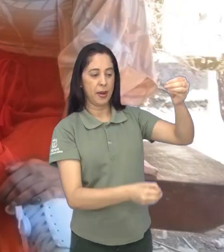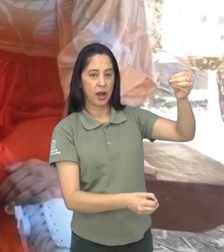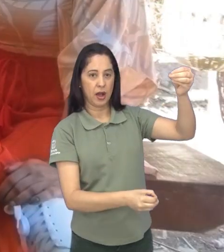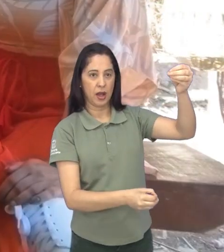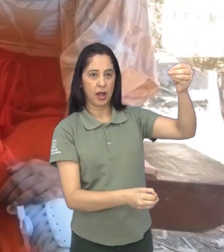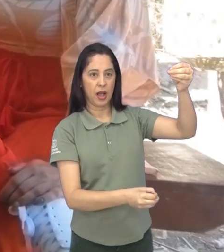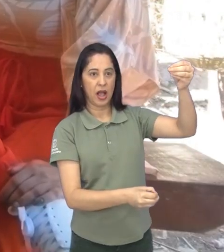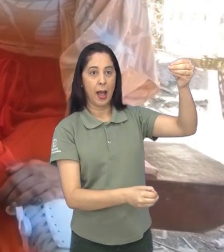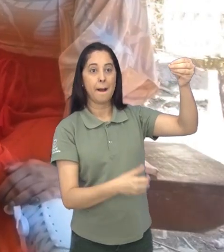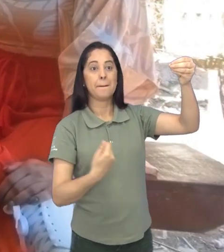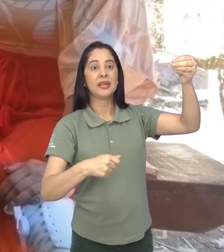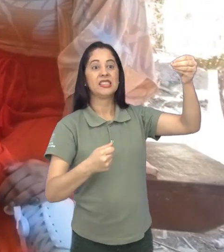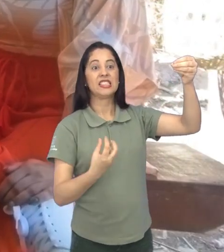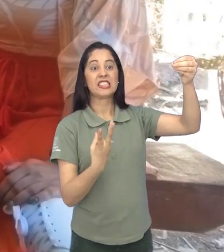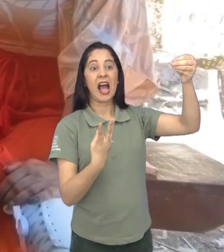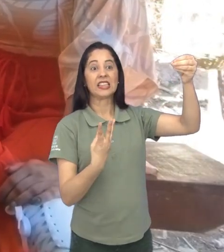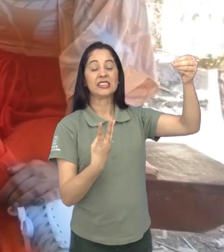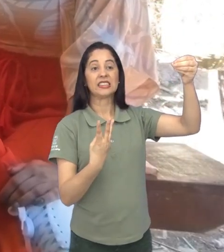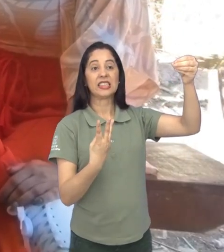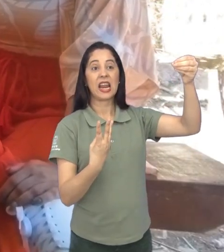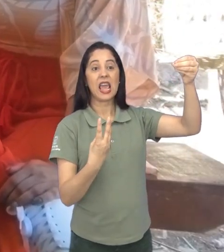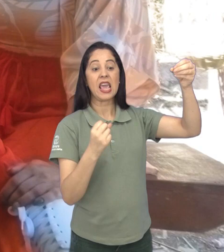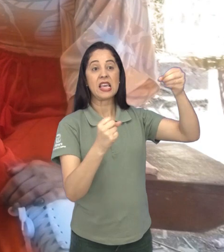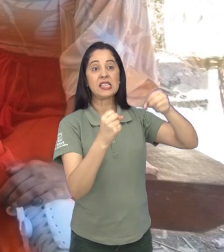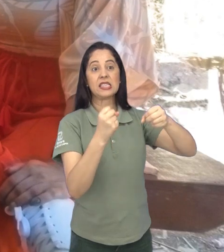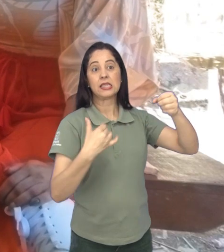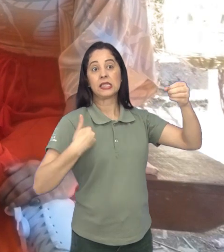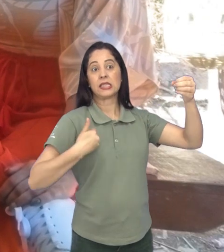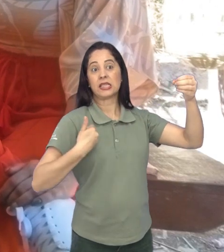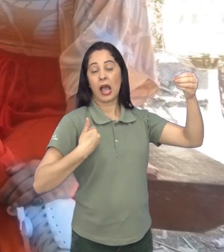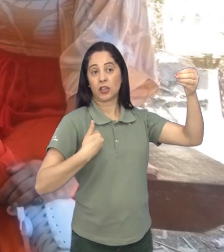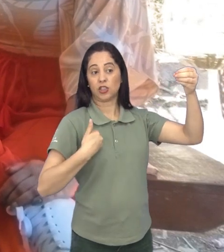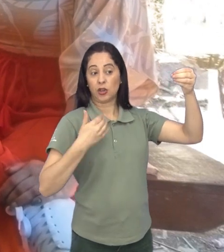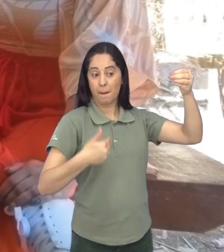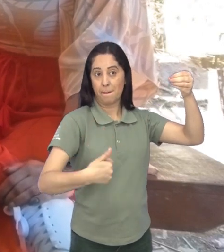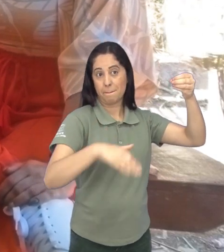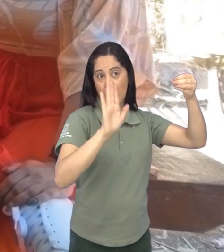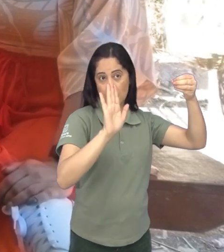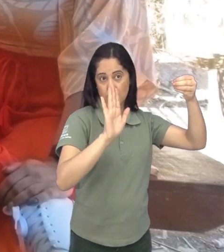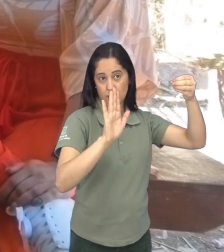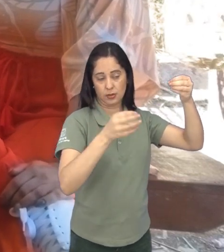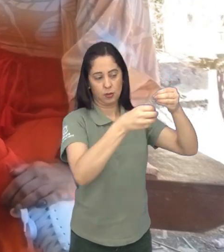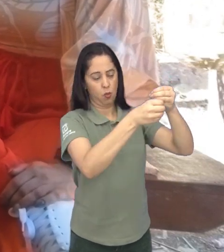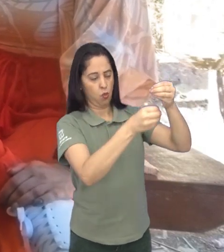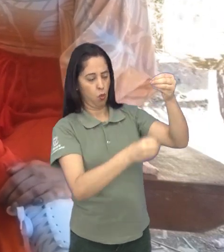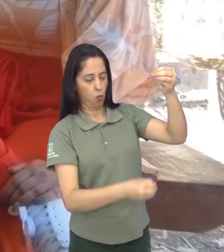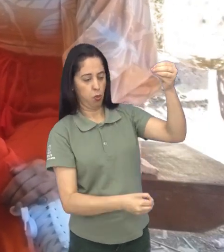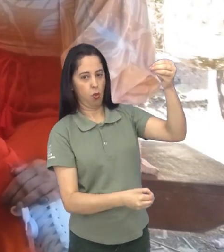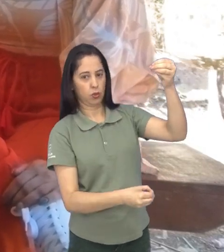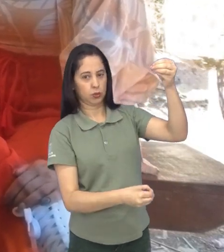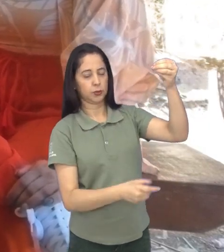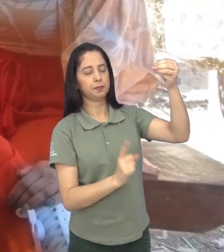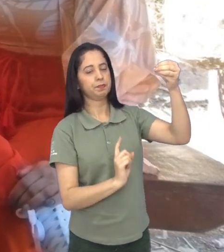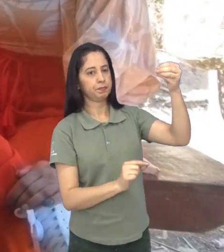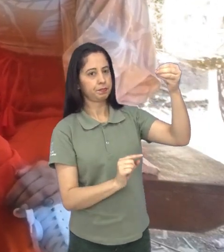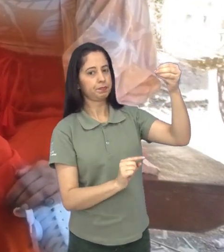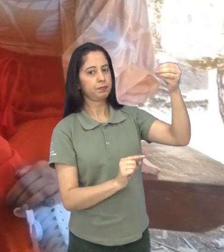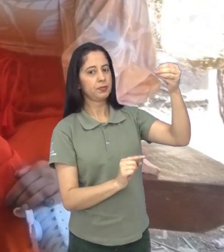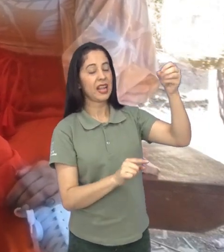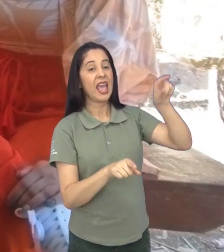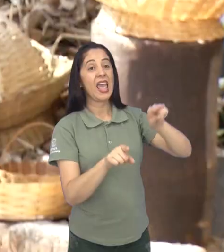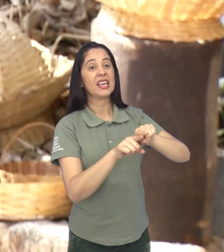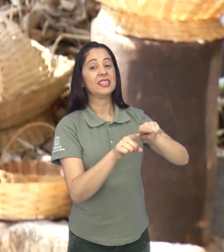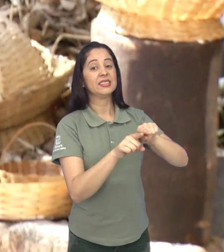Ele não pode ser com menos de 3 anos. O ideal é 3 anos e meio para lá de vida dele,